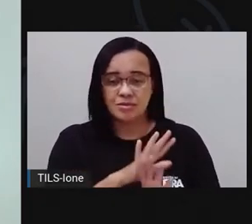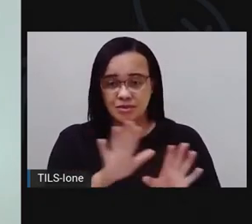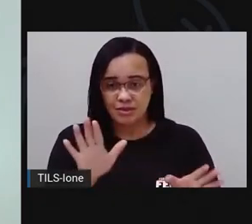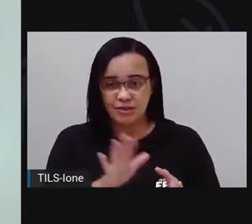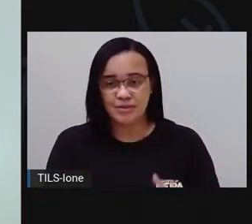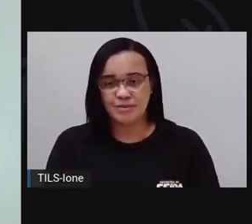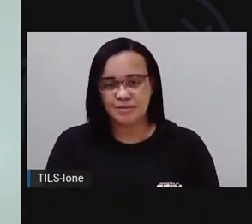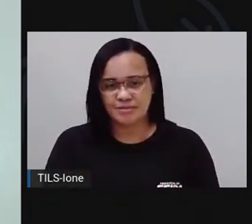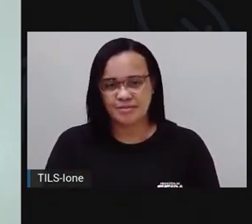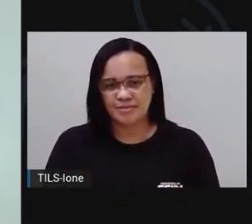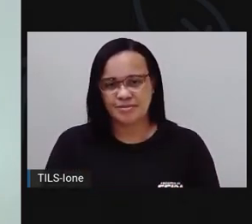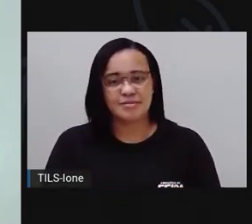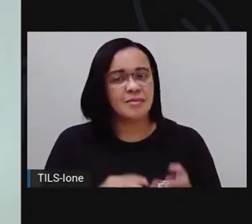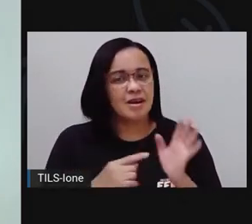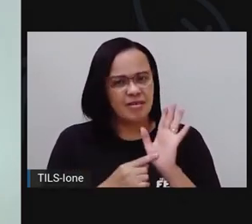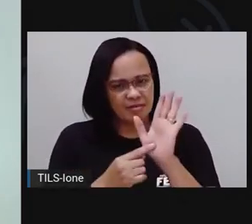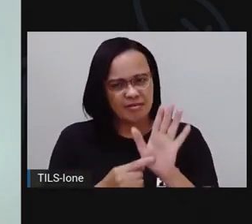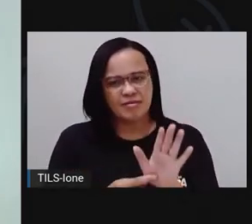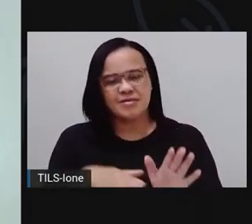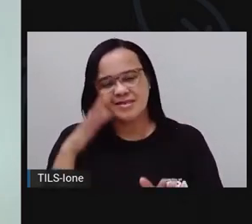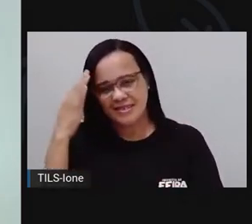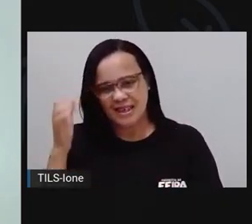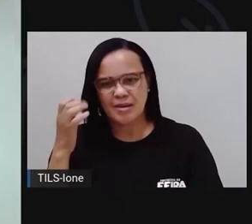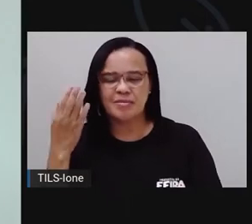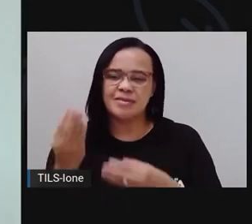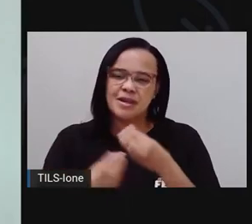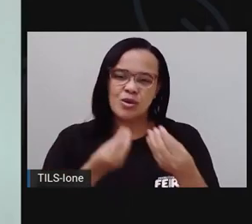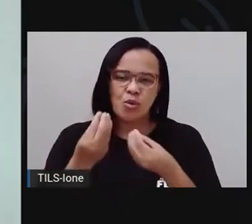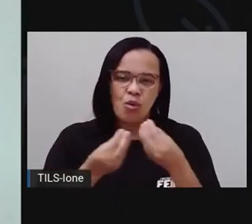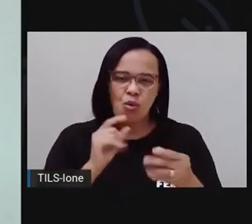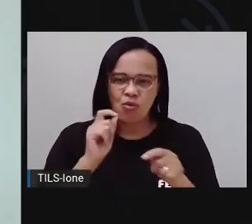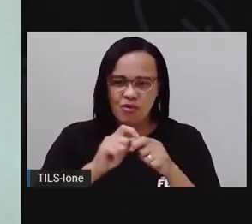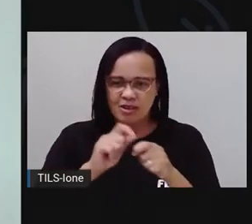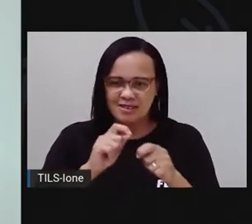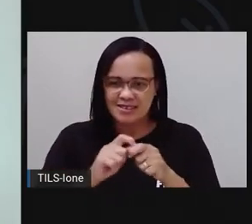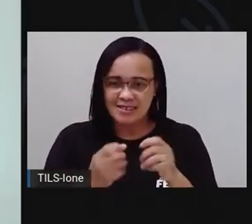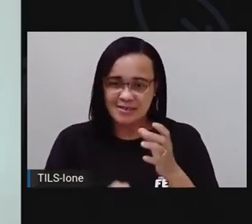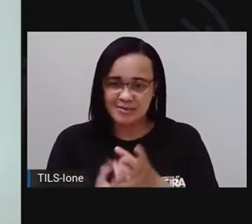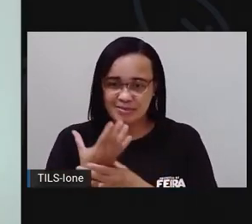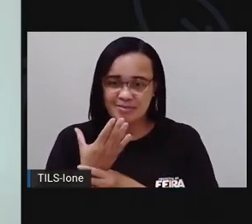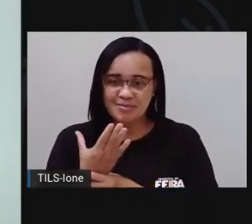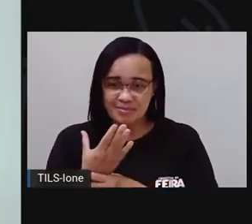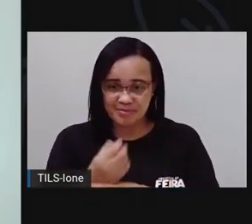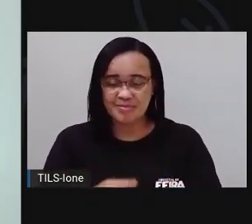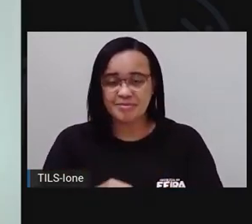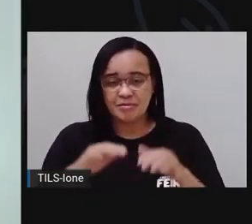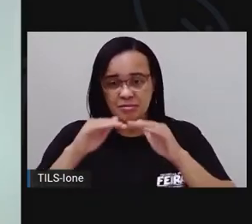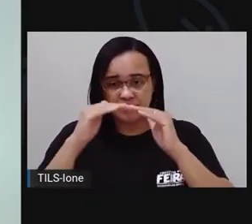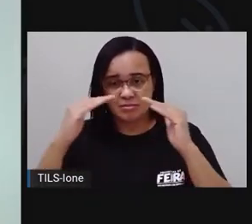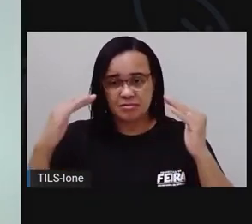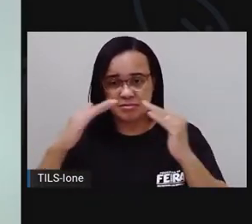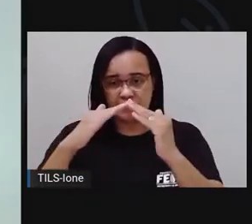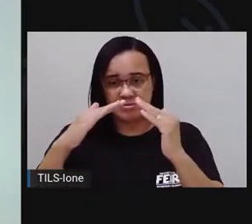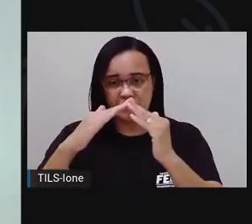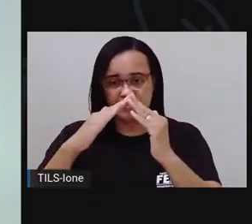encaminhado. Então aqui você faz, ó, o telhado da casa,